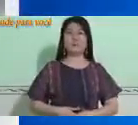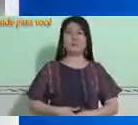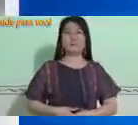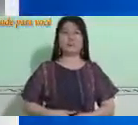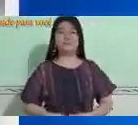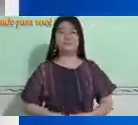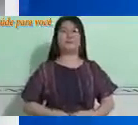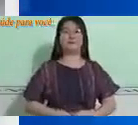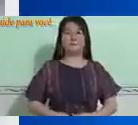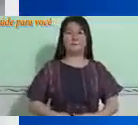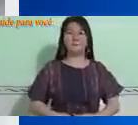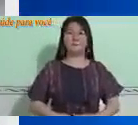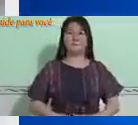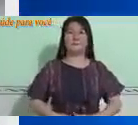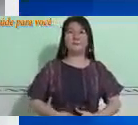desta infecção.